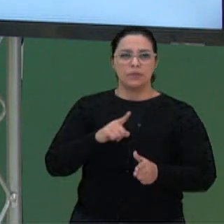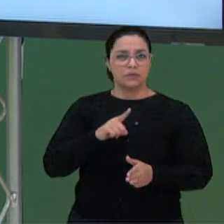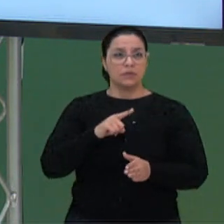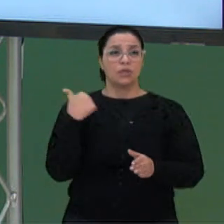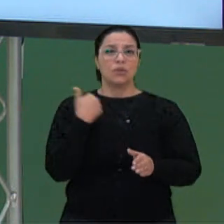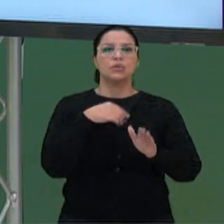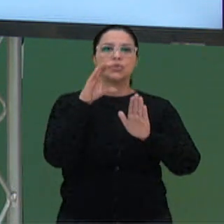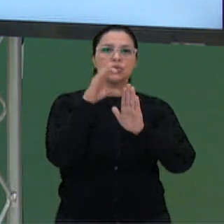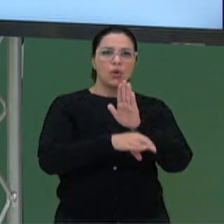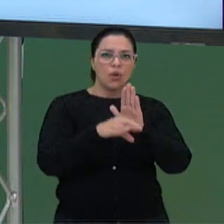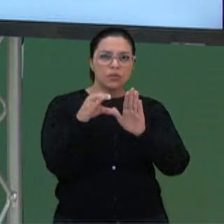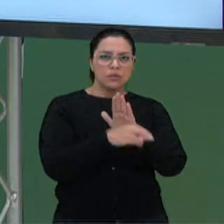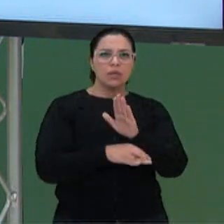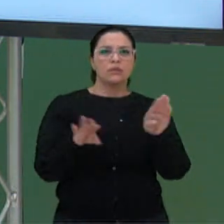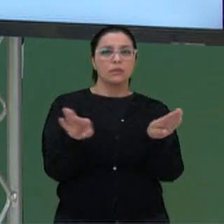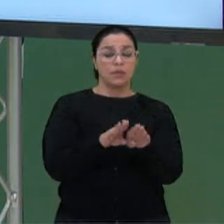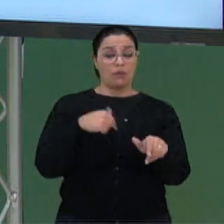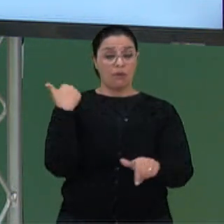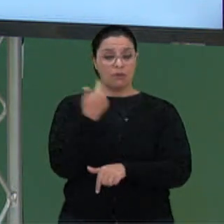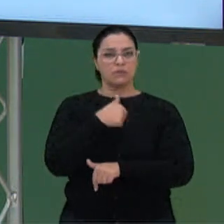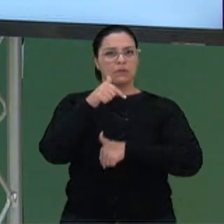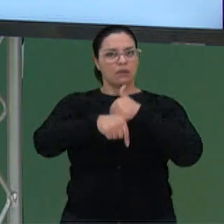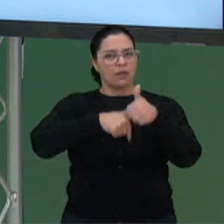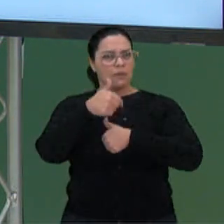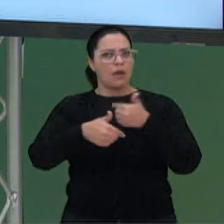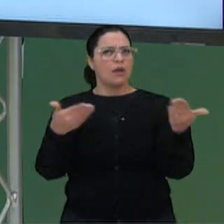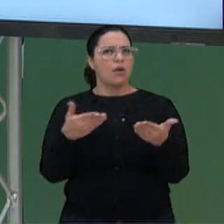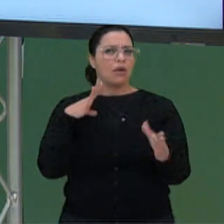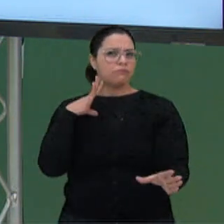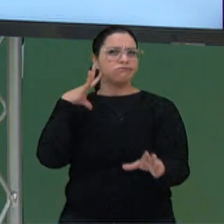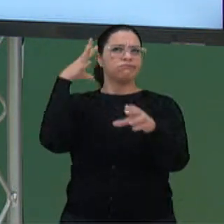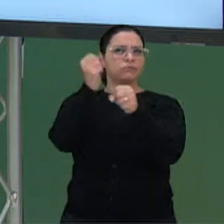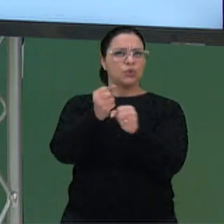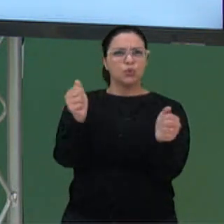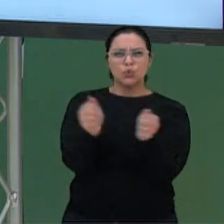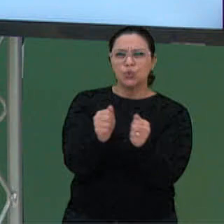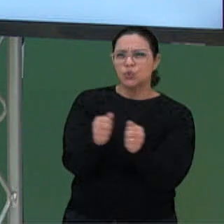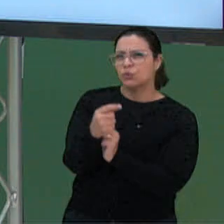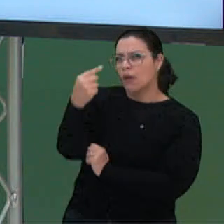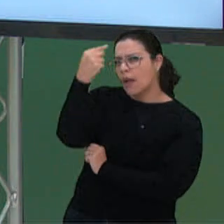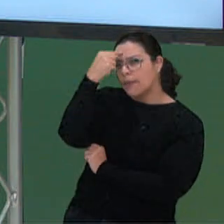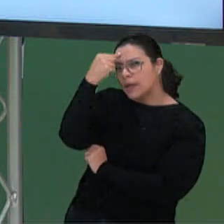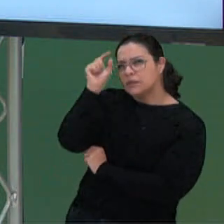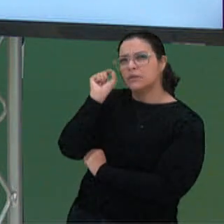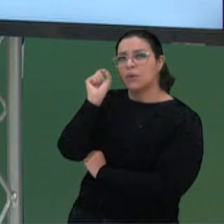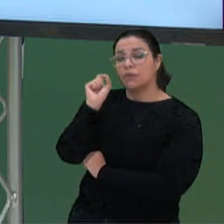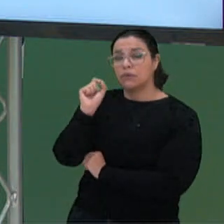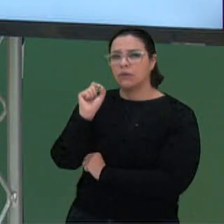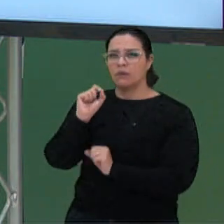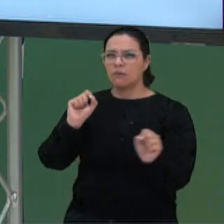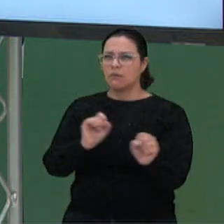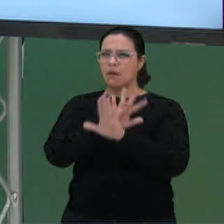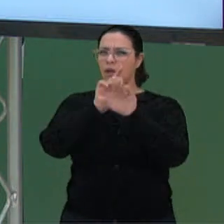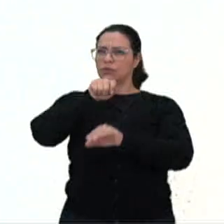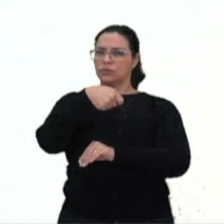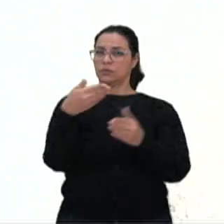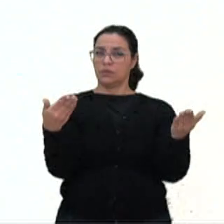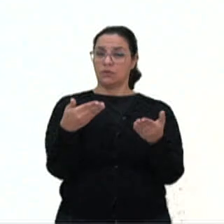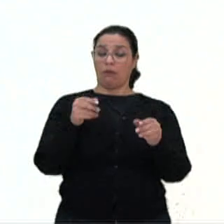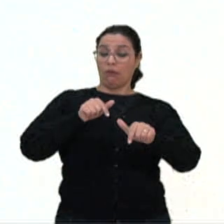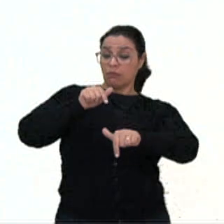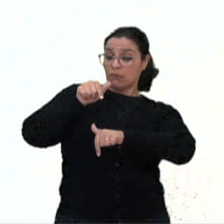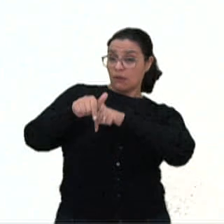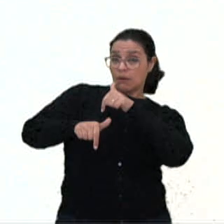trouxe os conceitos que nós tínhamos trabalhado para a gente retomar junto e pensar claramente sobre eles.